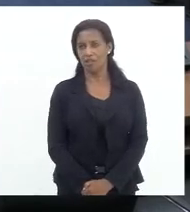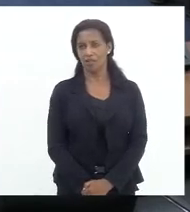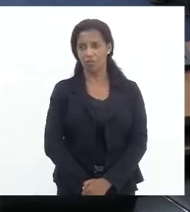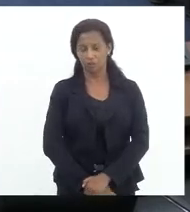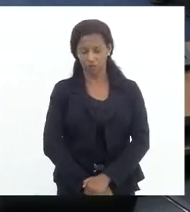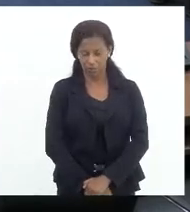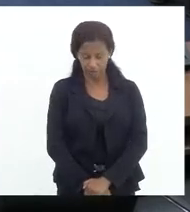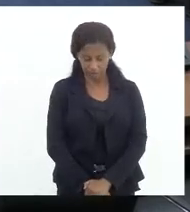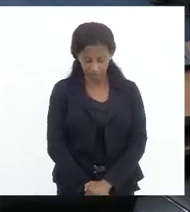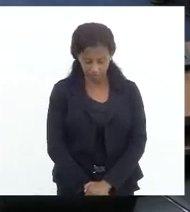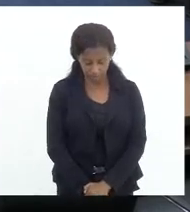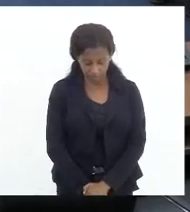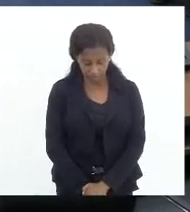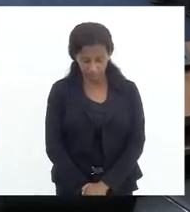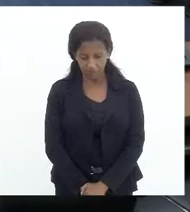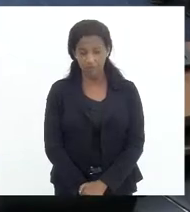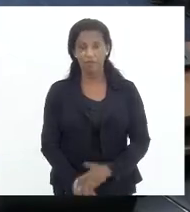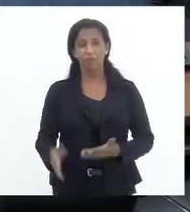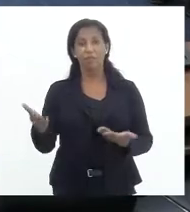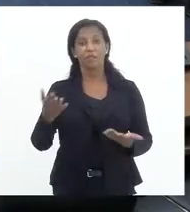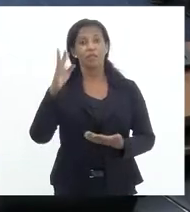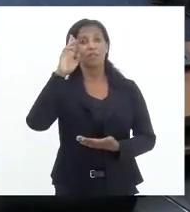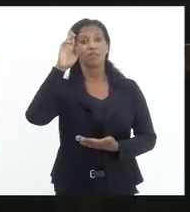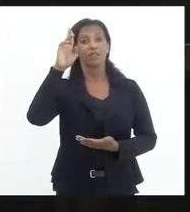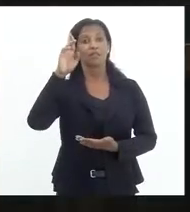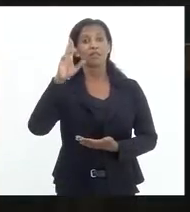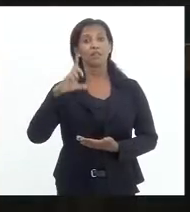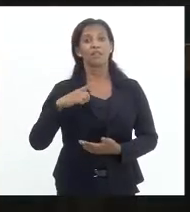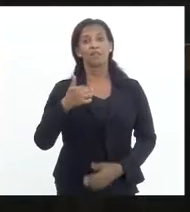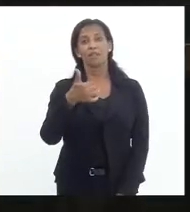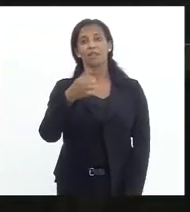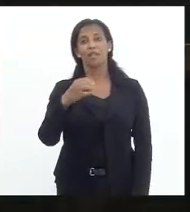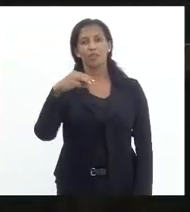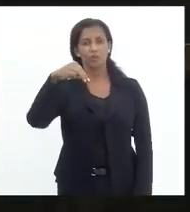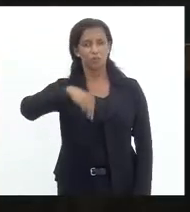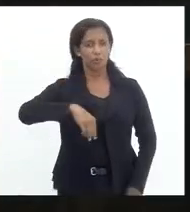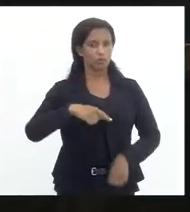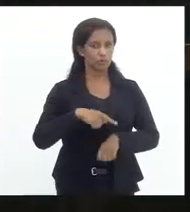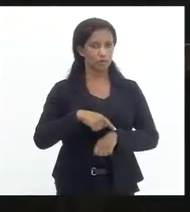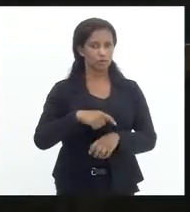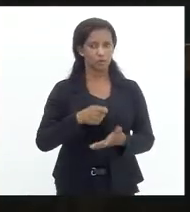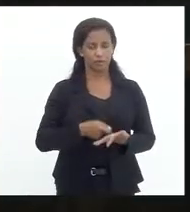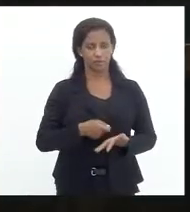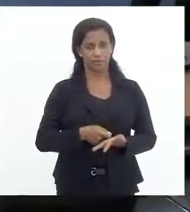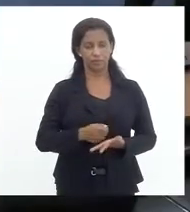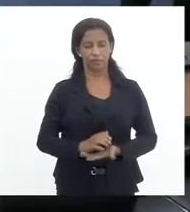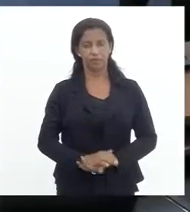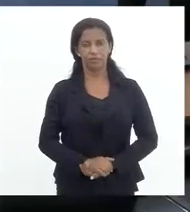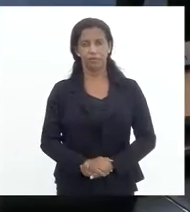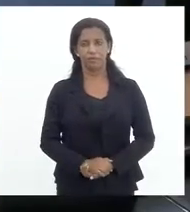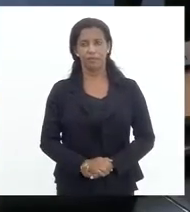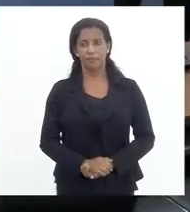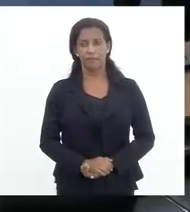é uma vossa excelência dispõe de dez minutos o tempo regimental